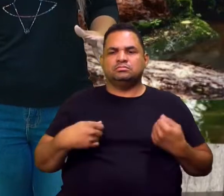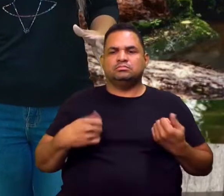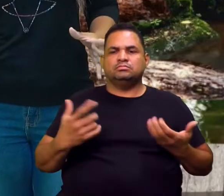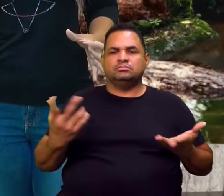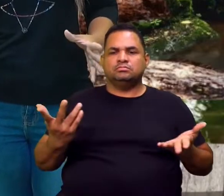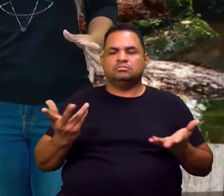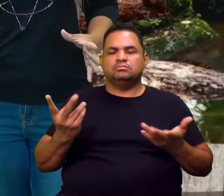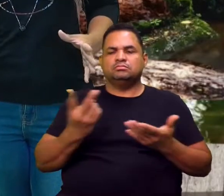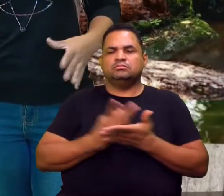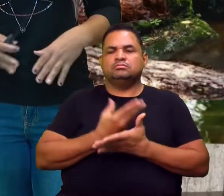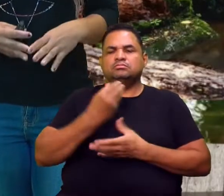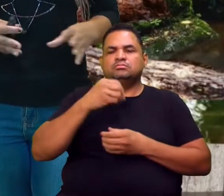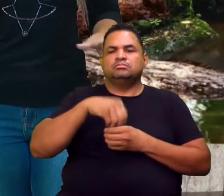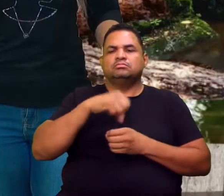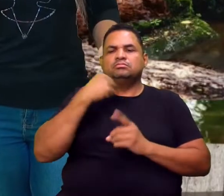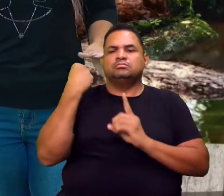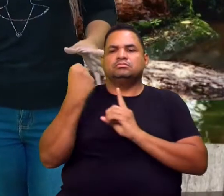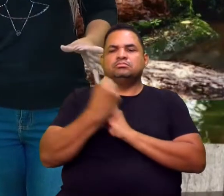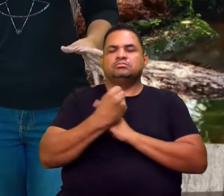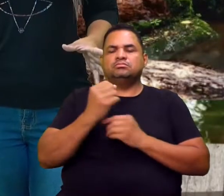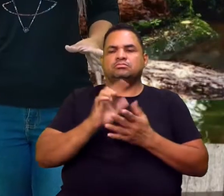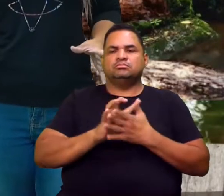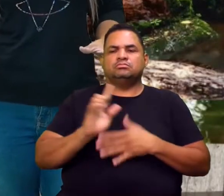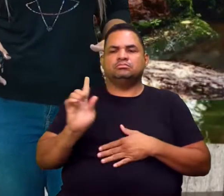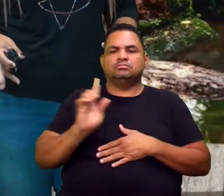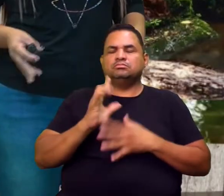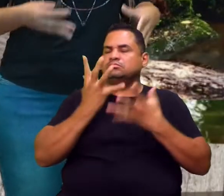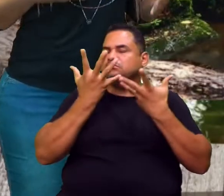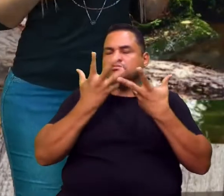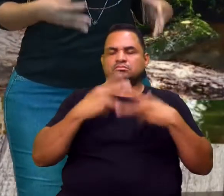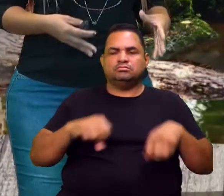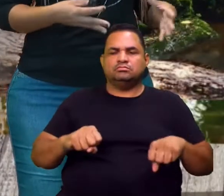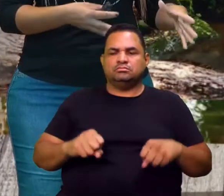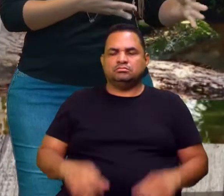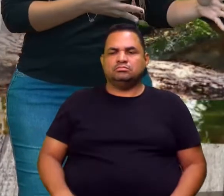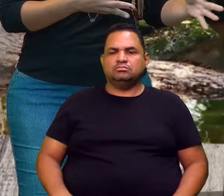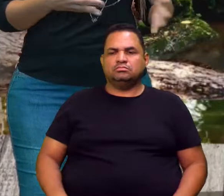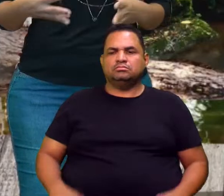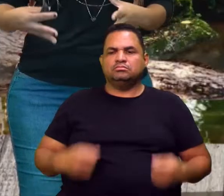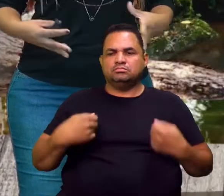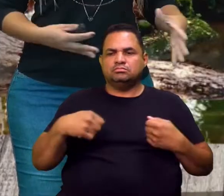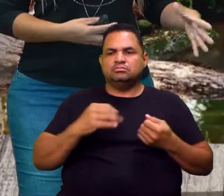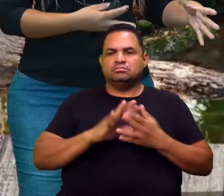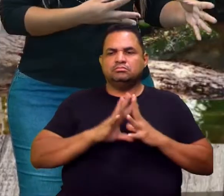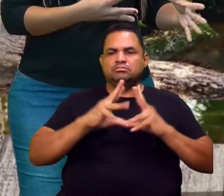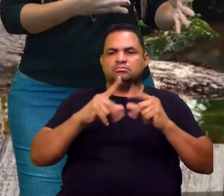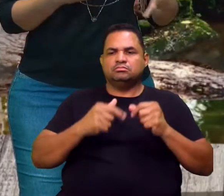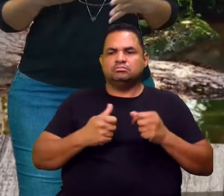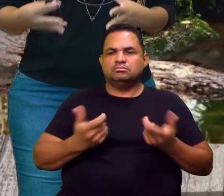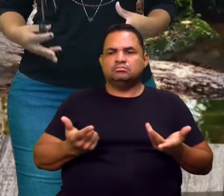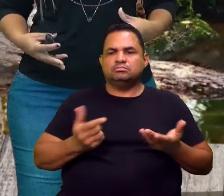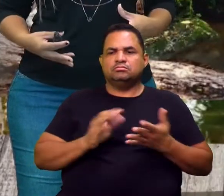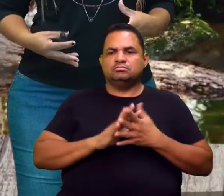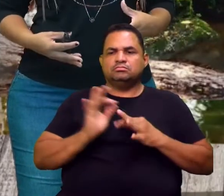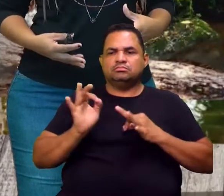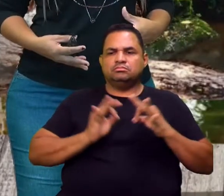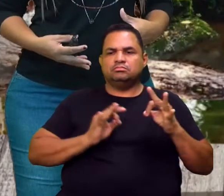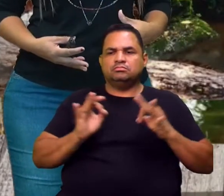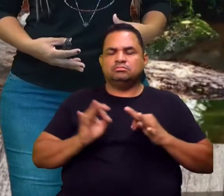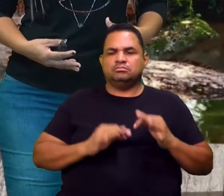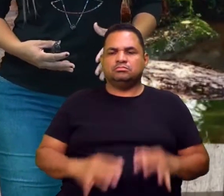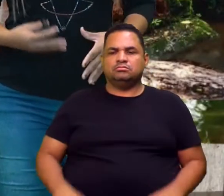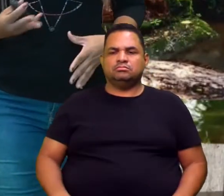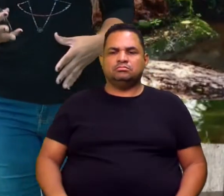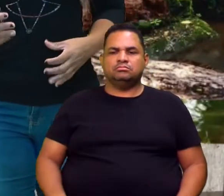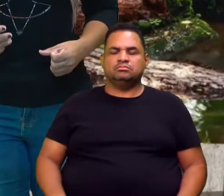nossa sociedade que não são mais toleráveis, né? Então a gente tem que ter toda essa preparação aí,